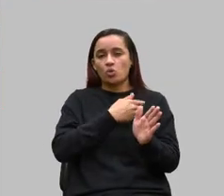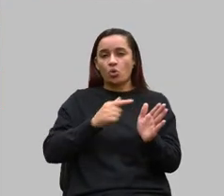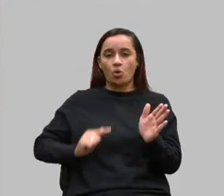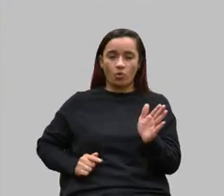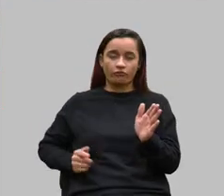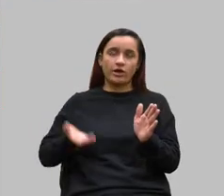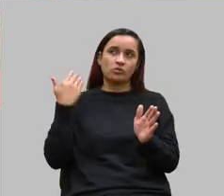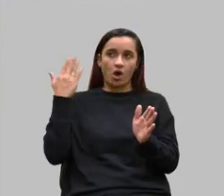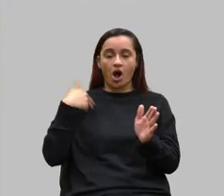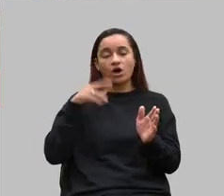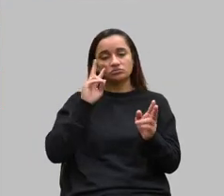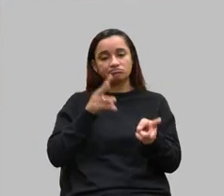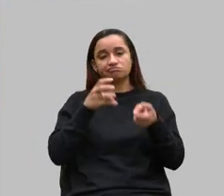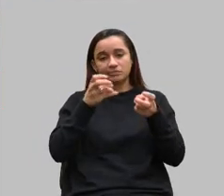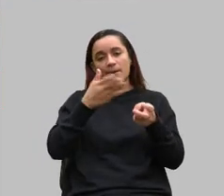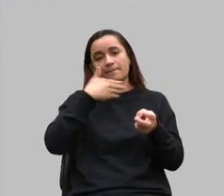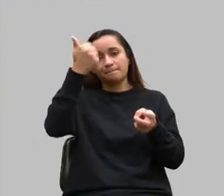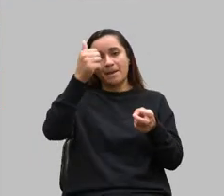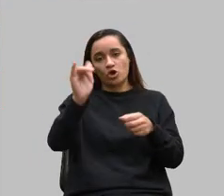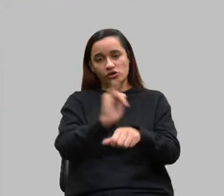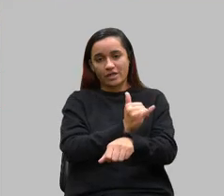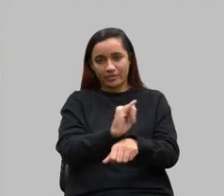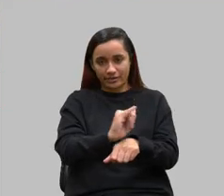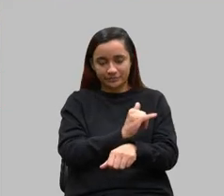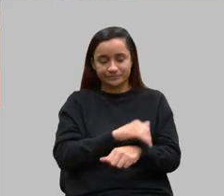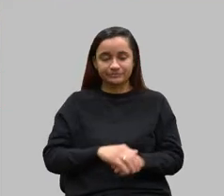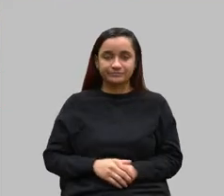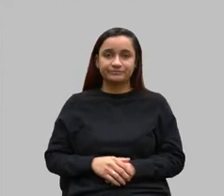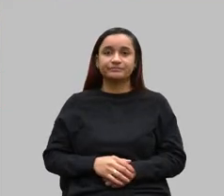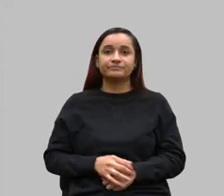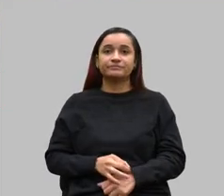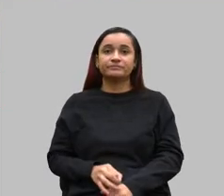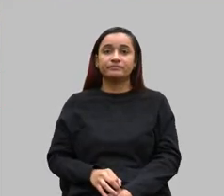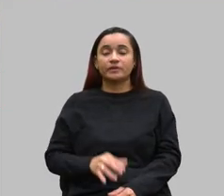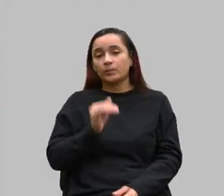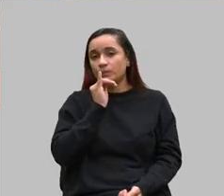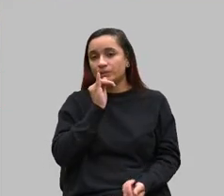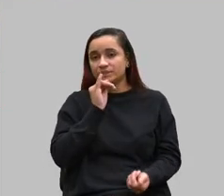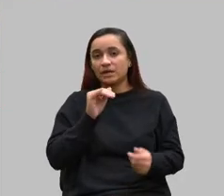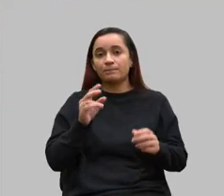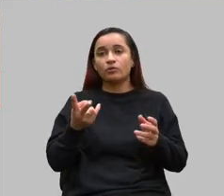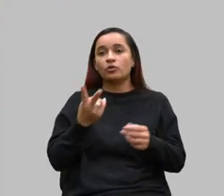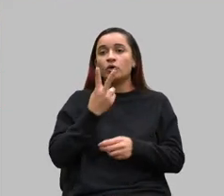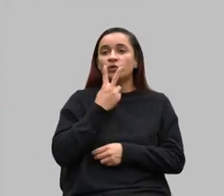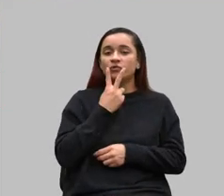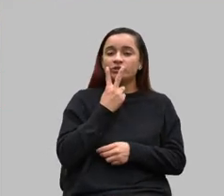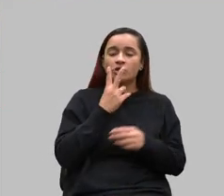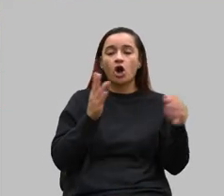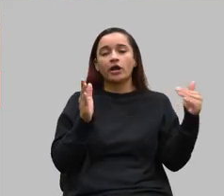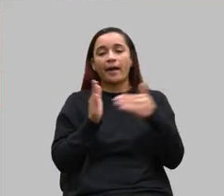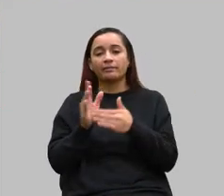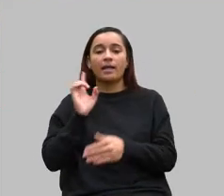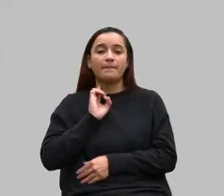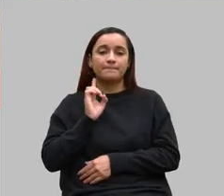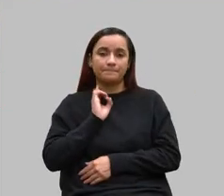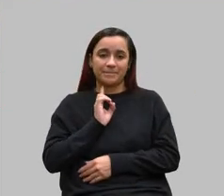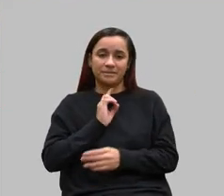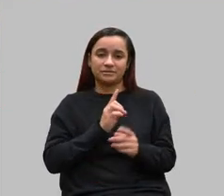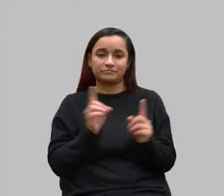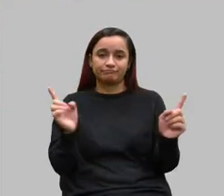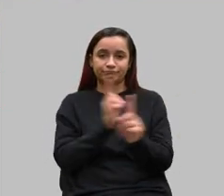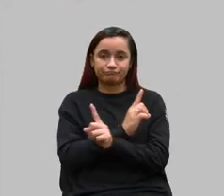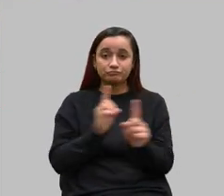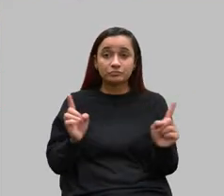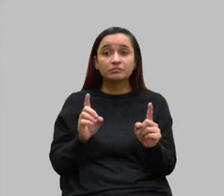sendo estratégicos eh no no caso da Vitória Minas aqui houve houve um direcionamento de